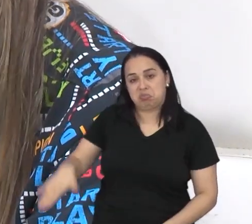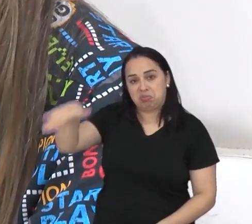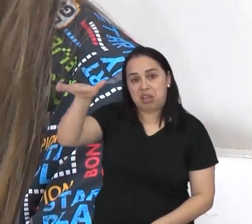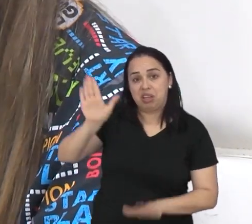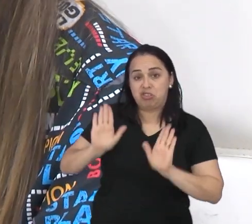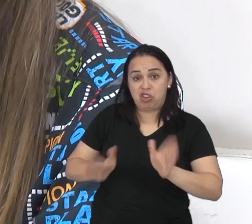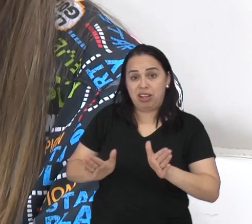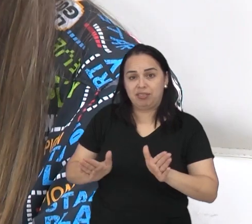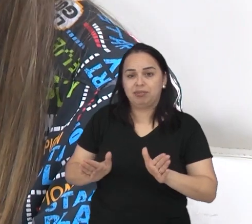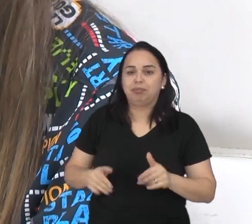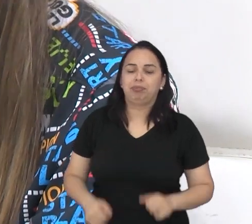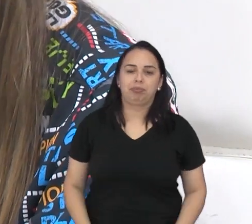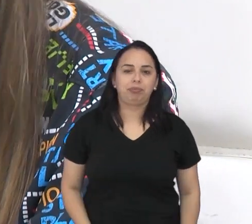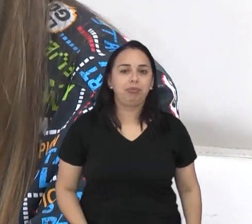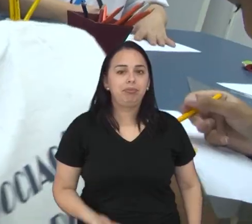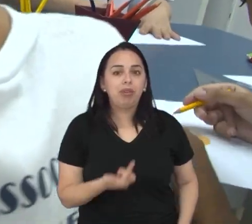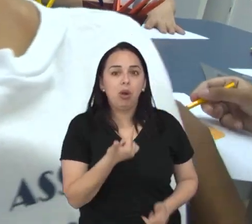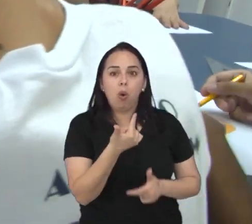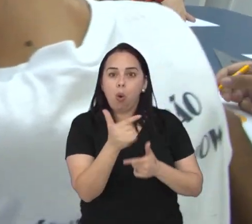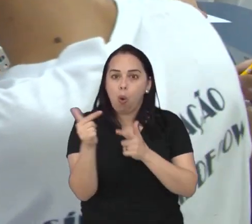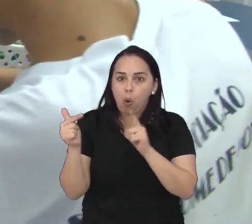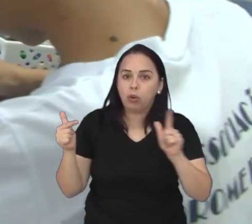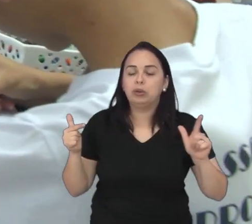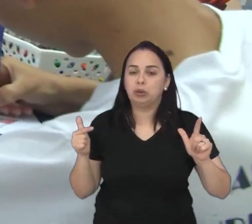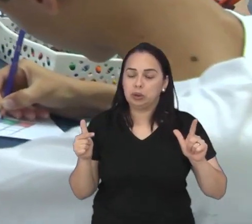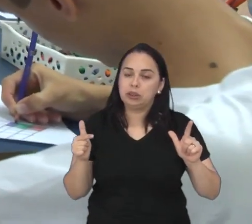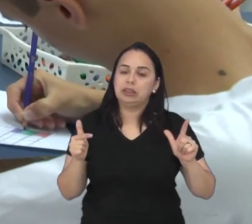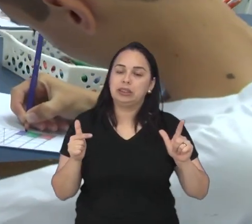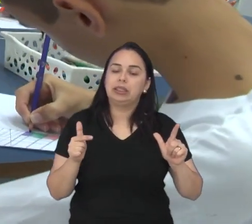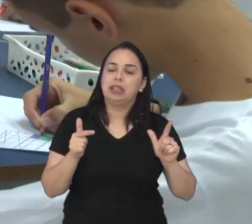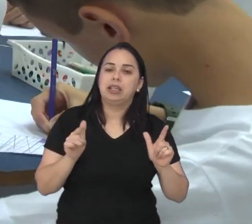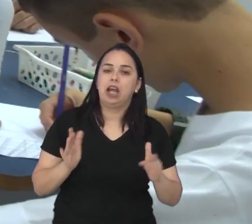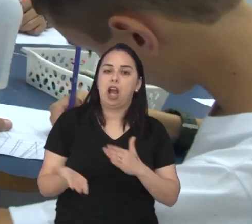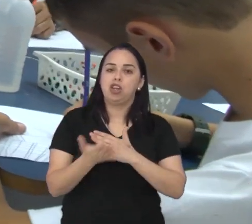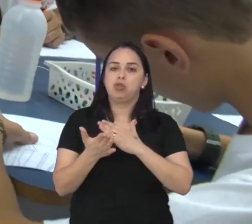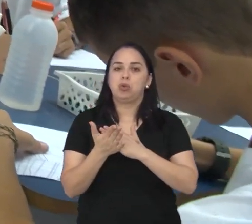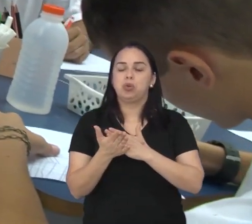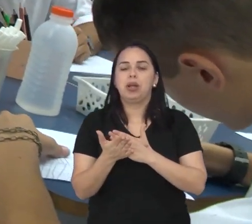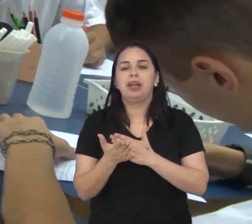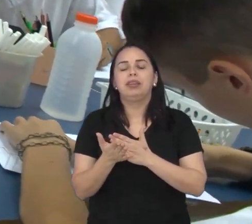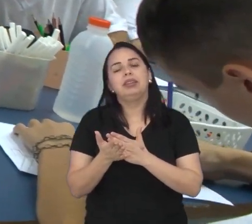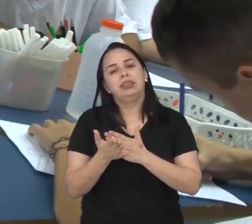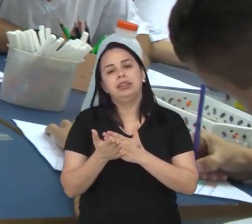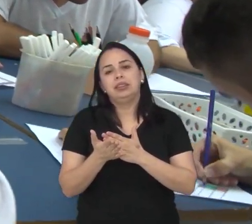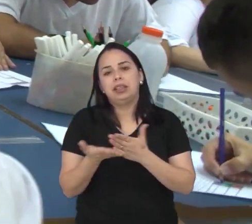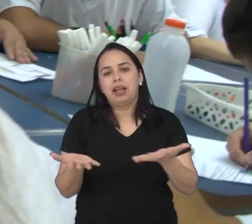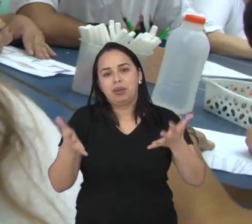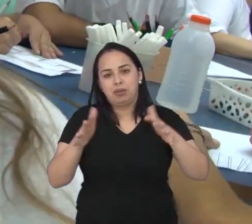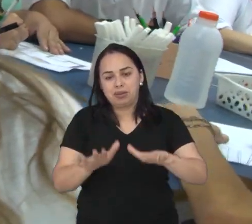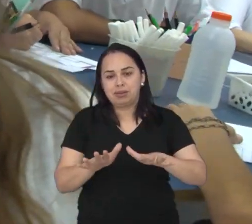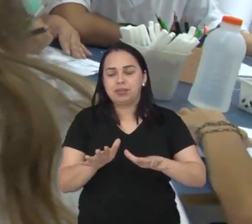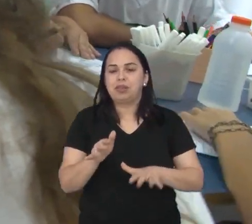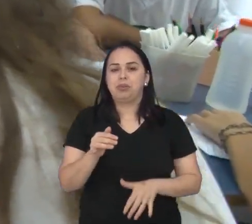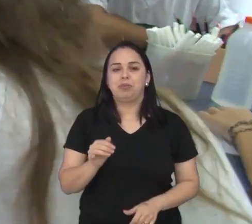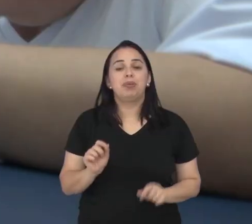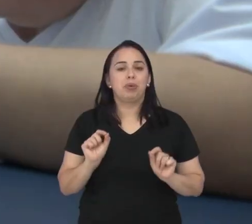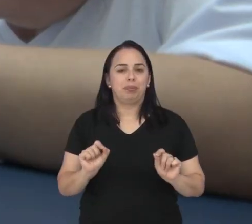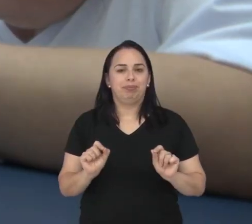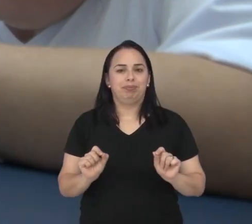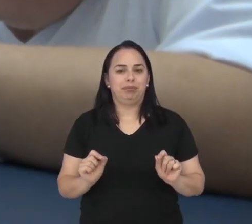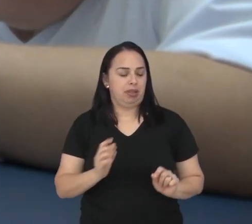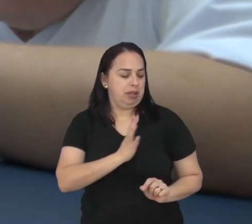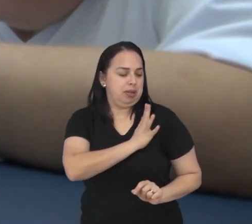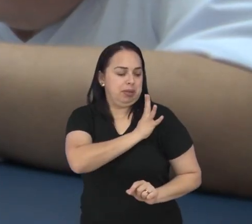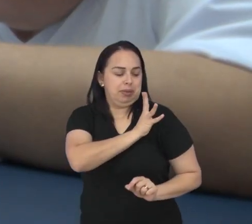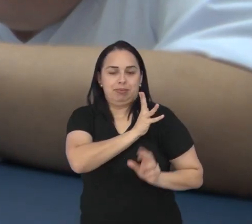complementares depois que a criança já está mais velha. Outros fatores são essenciais para a inclusão, como a desmistificação da condição